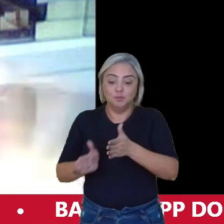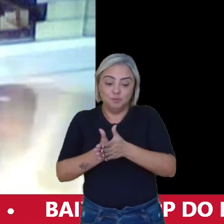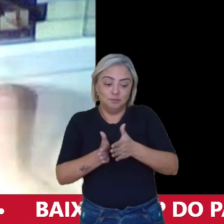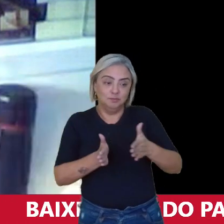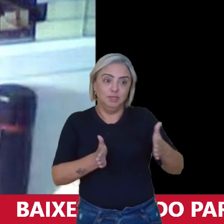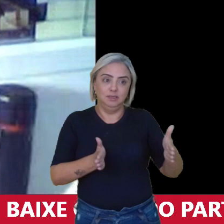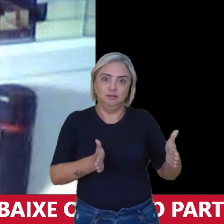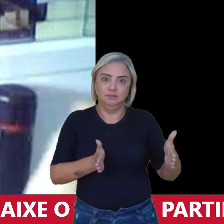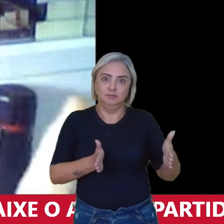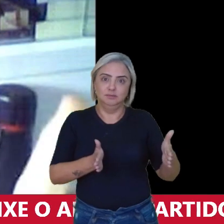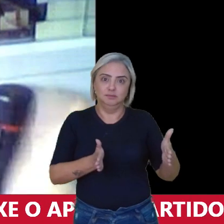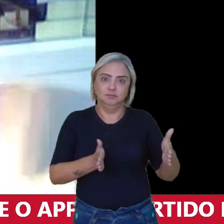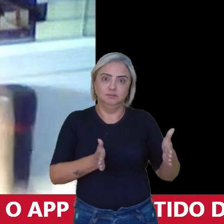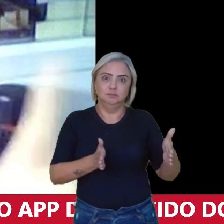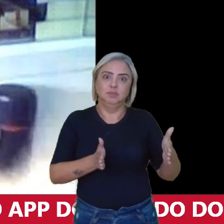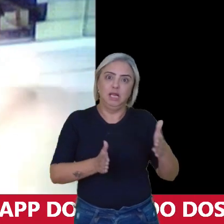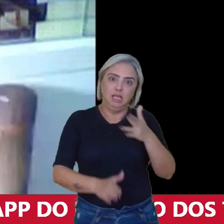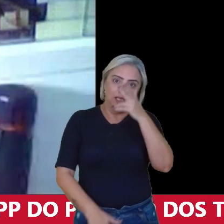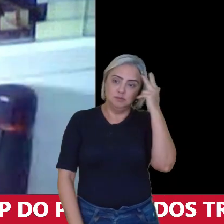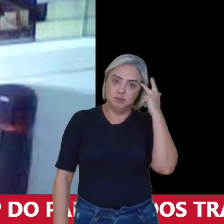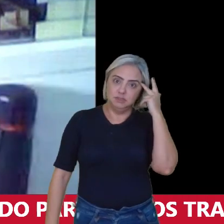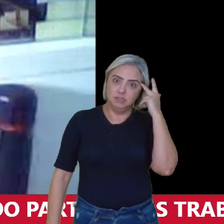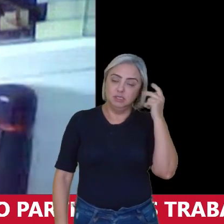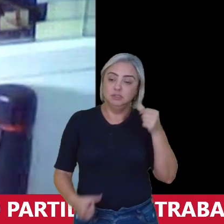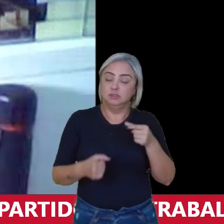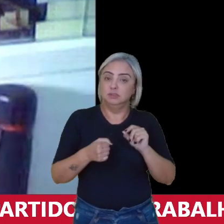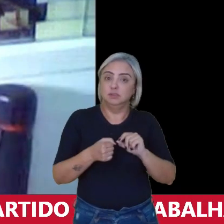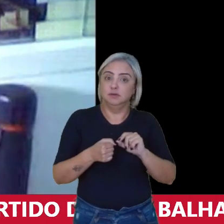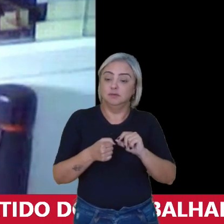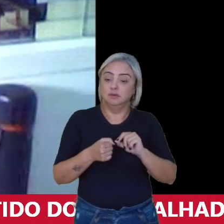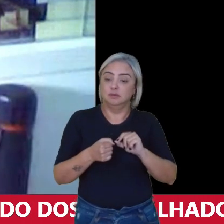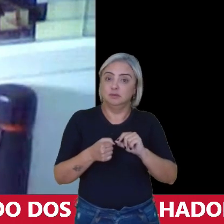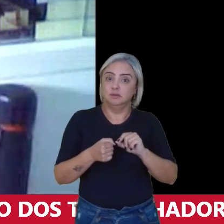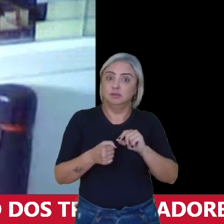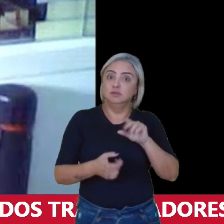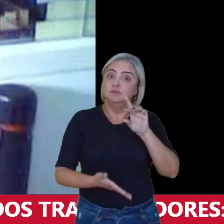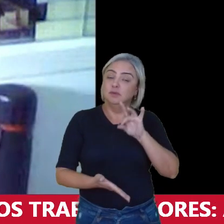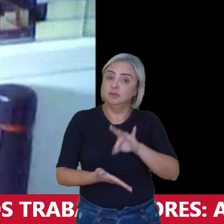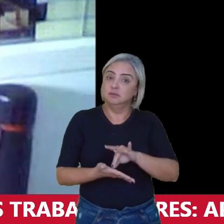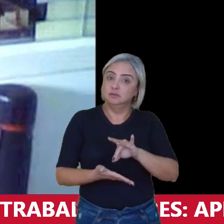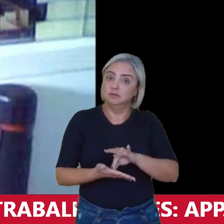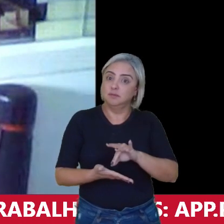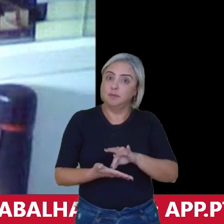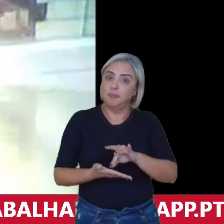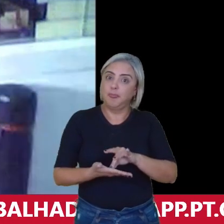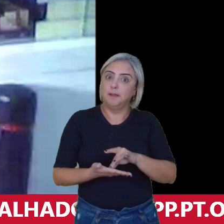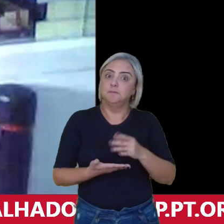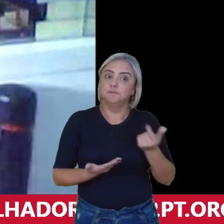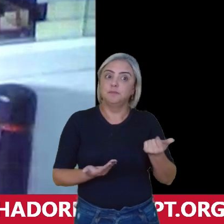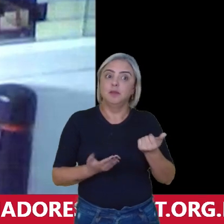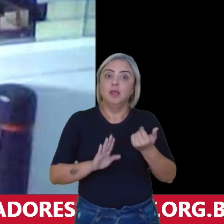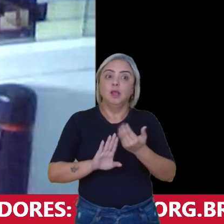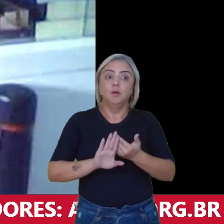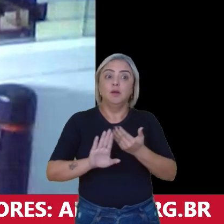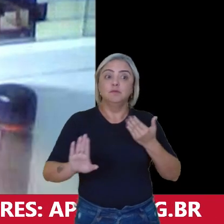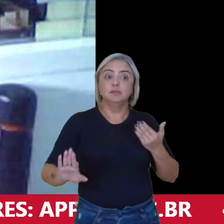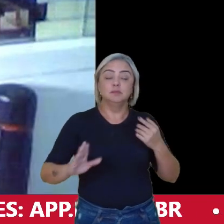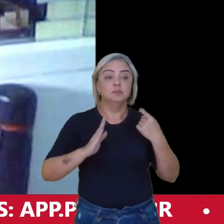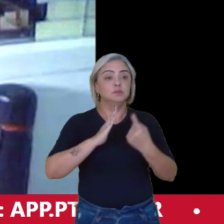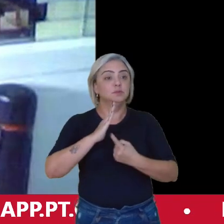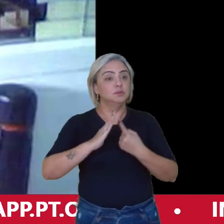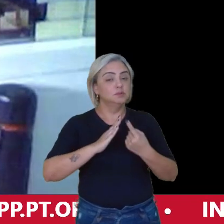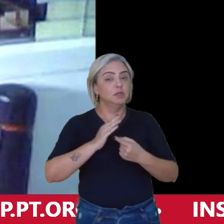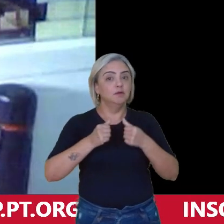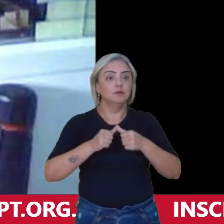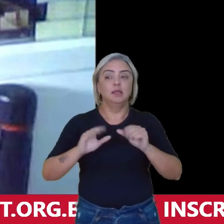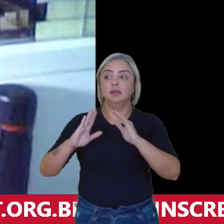período grande em que as pessoas tinham que fazer, de fato, além do afastamento social, tinham, de fato, que